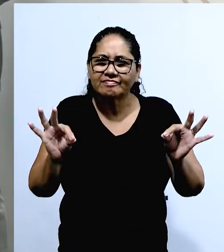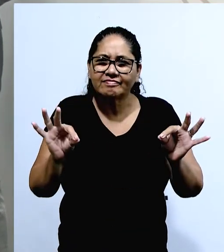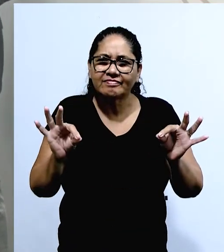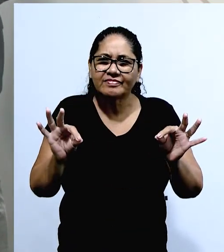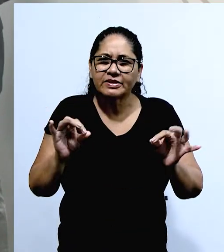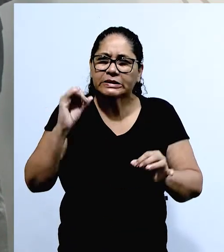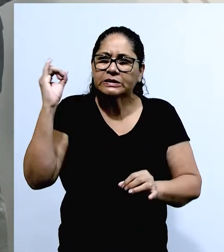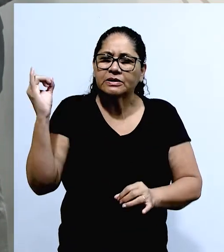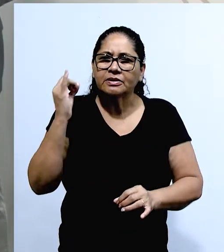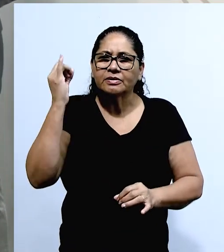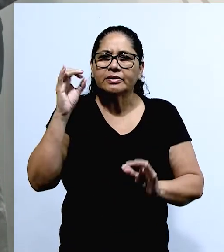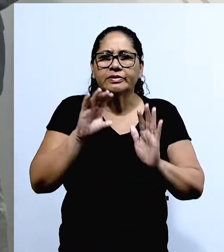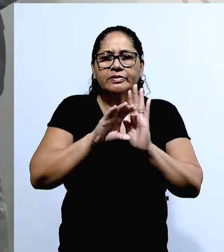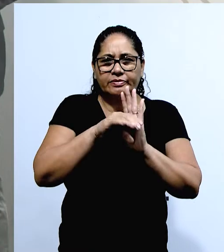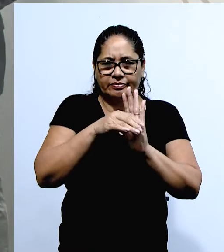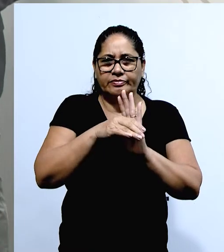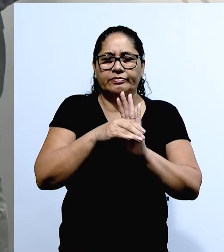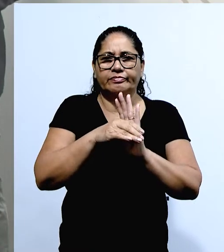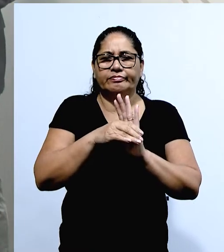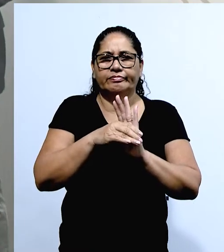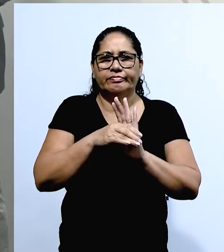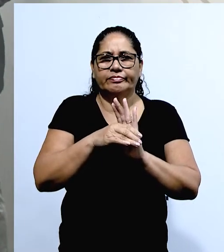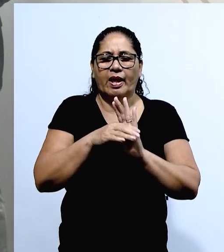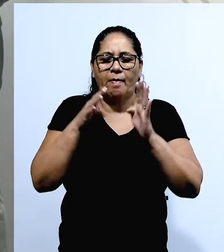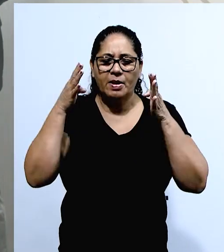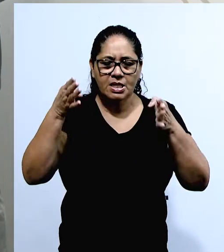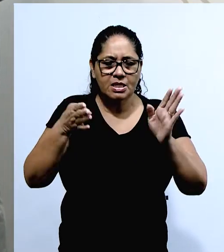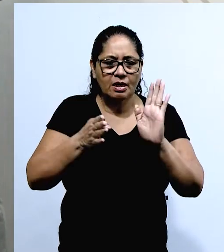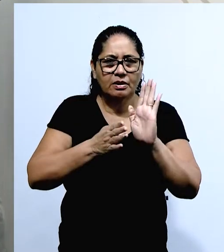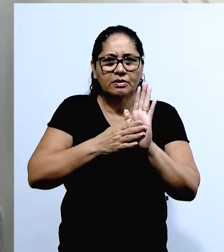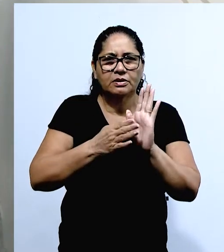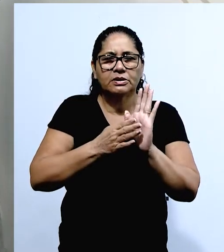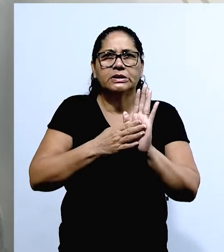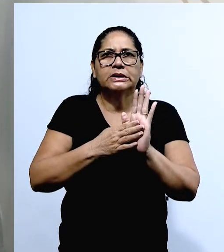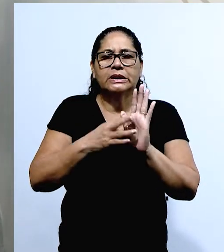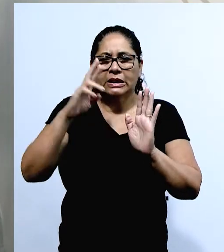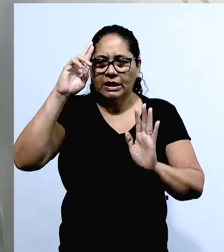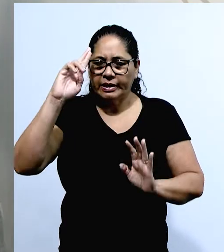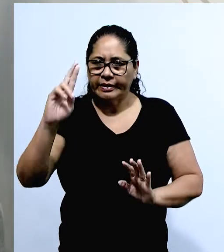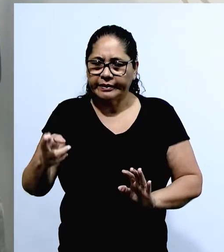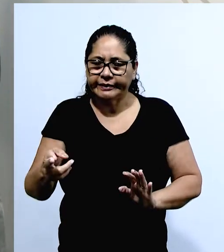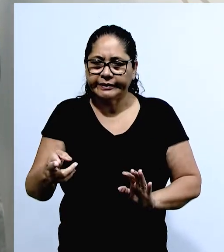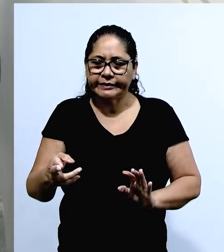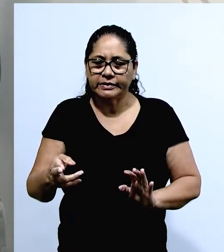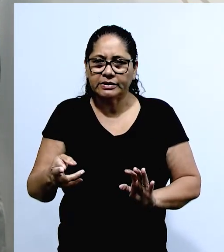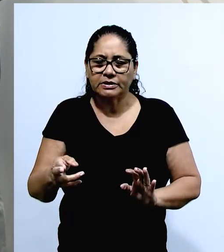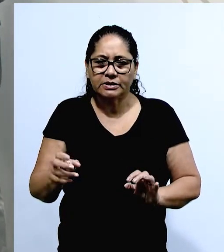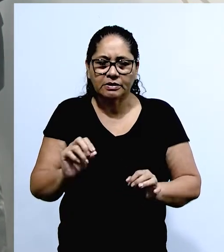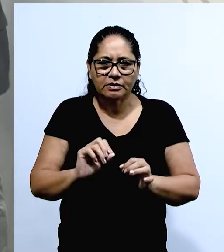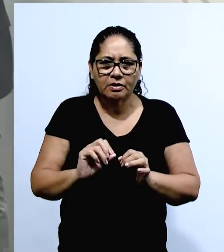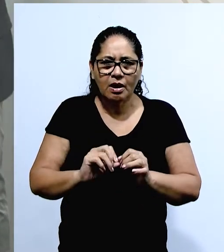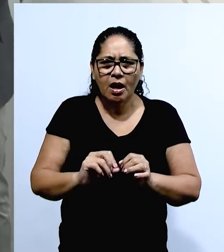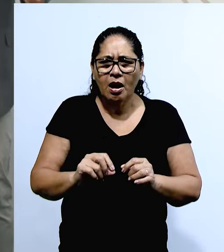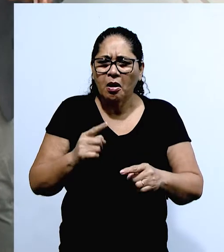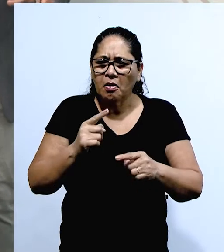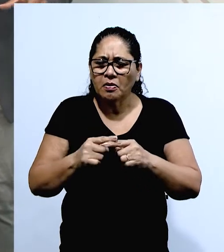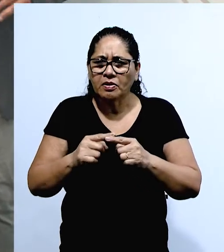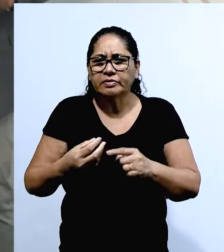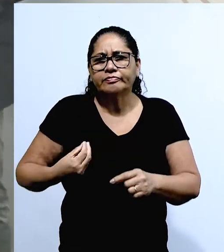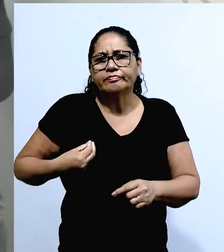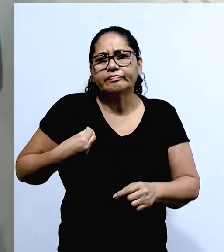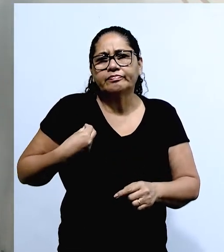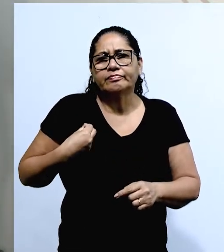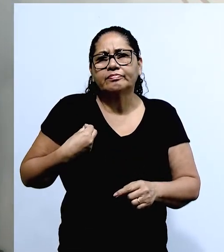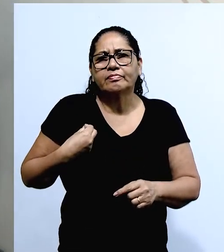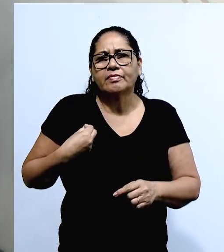para vocês entenderem o conceito de missão. Missão é a razão de ser daquela organização. Por que ela existe?